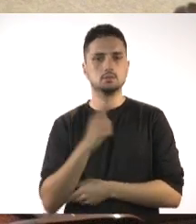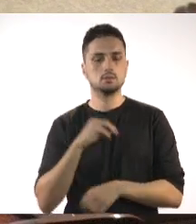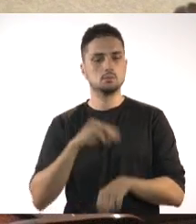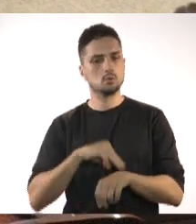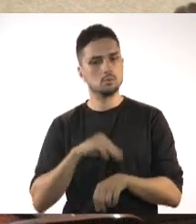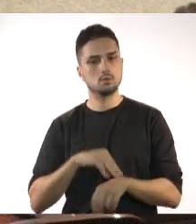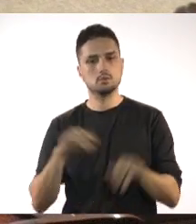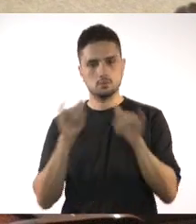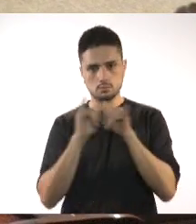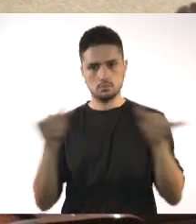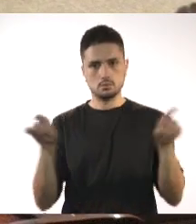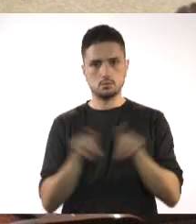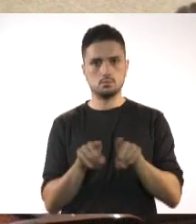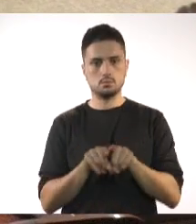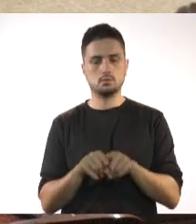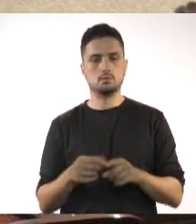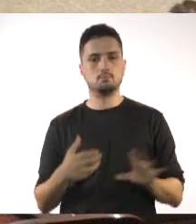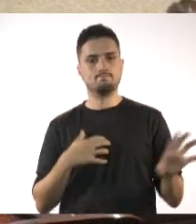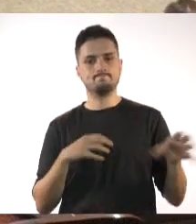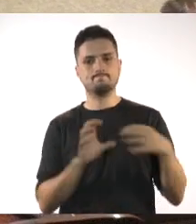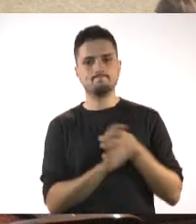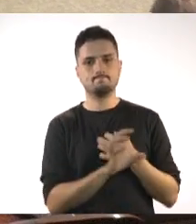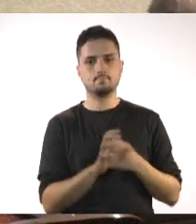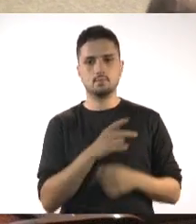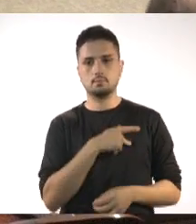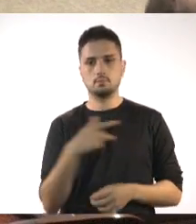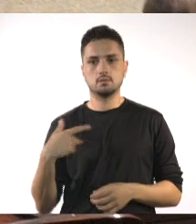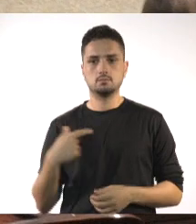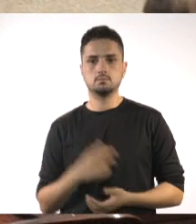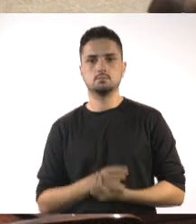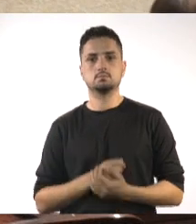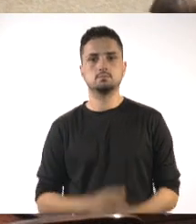da fraternidade, o protagonismo das pastorais.